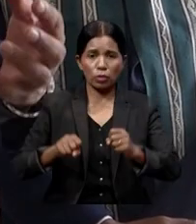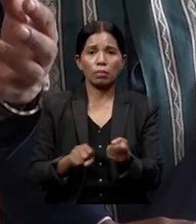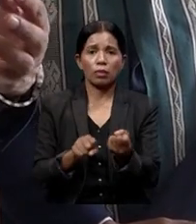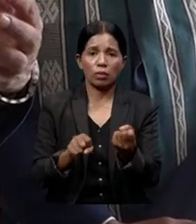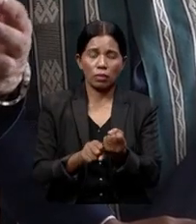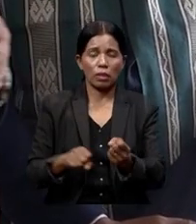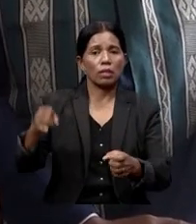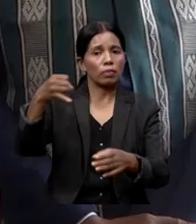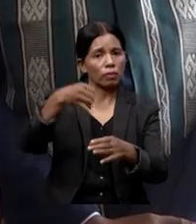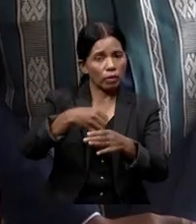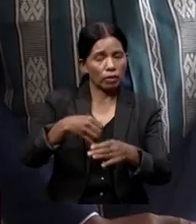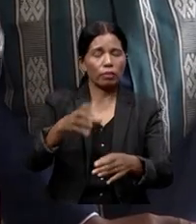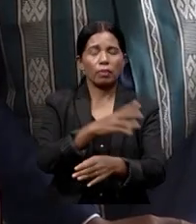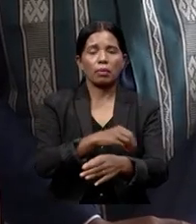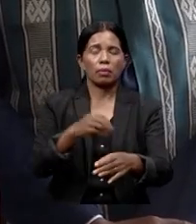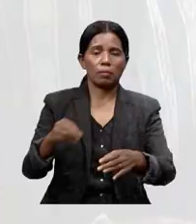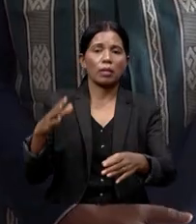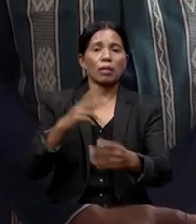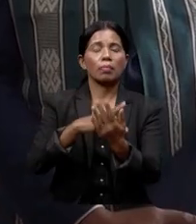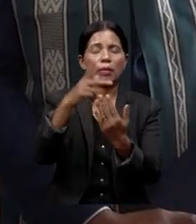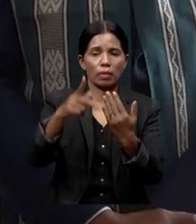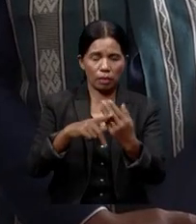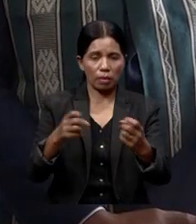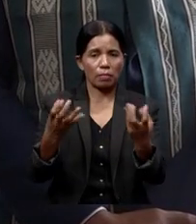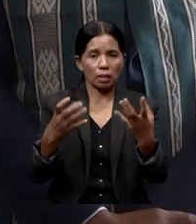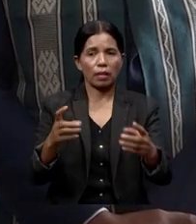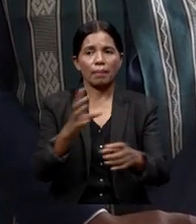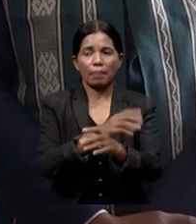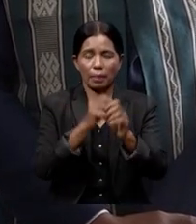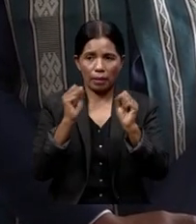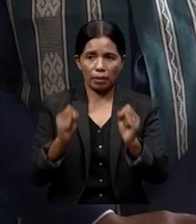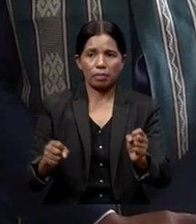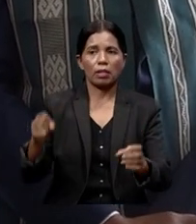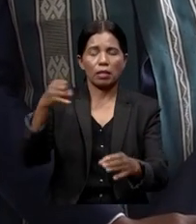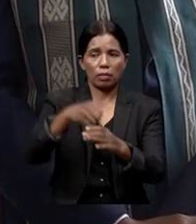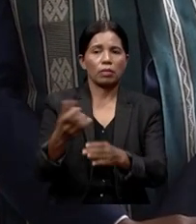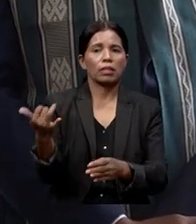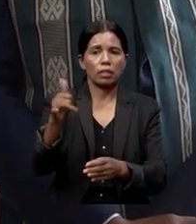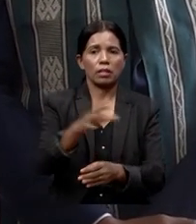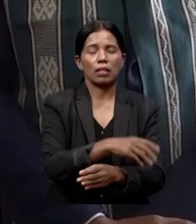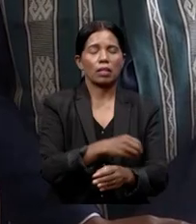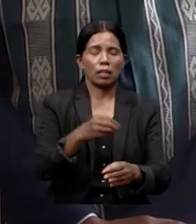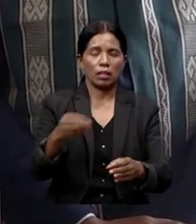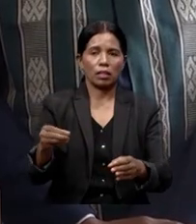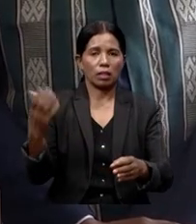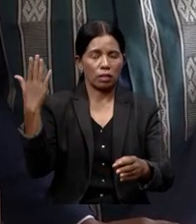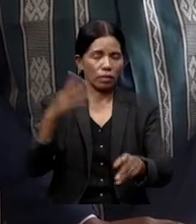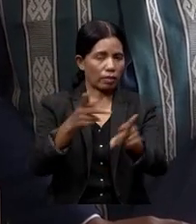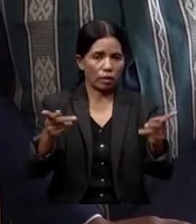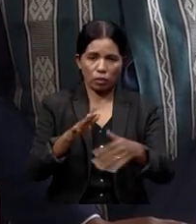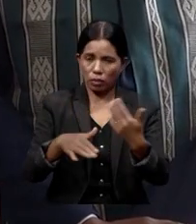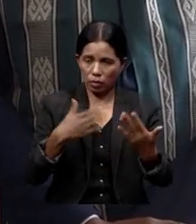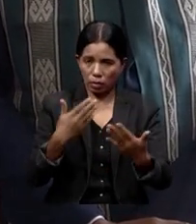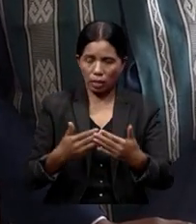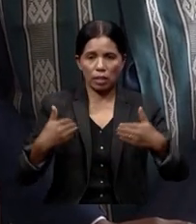envolvimento juventude né e programa su vai para bele a tu bele influir a ia área temática bot voto para tu bele